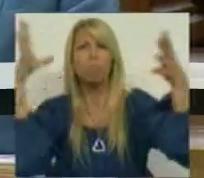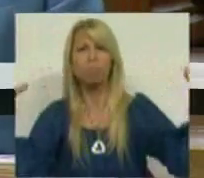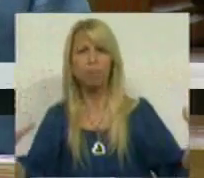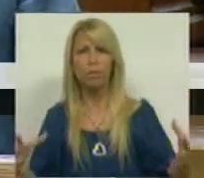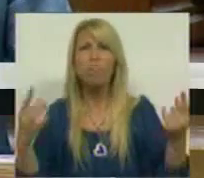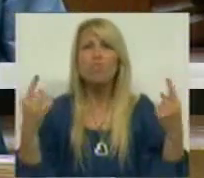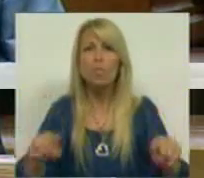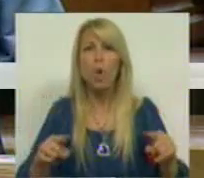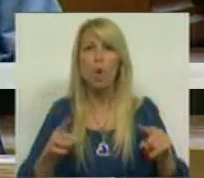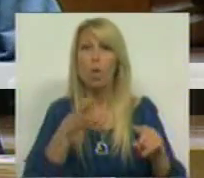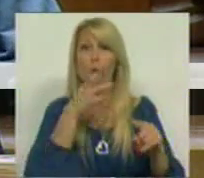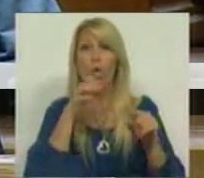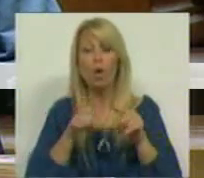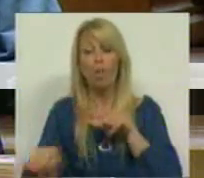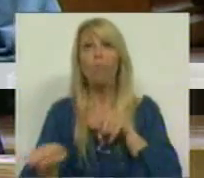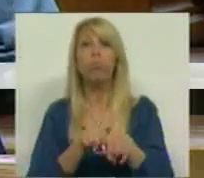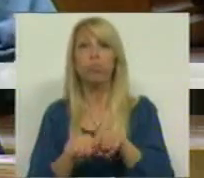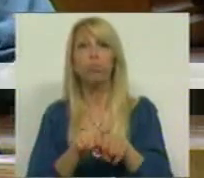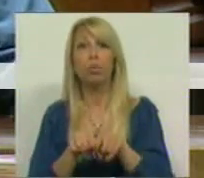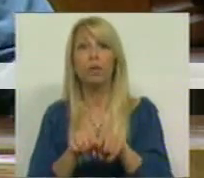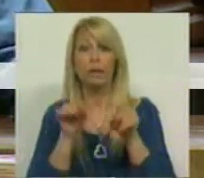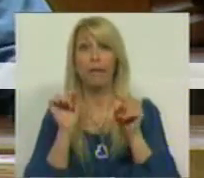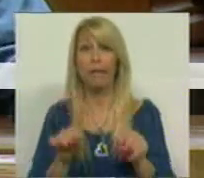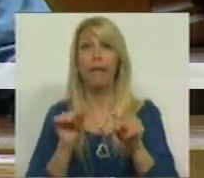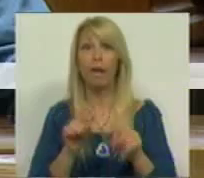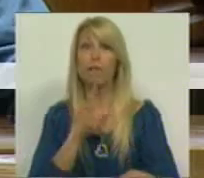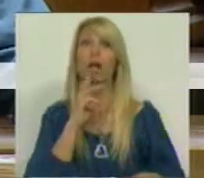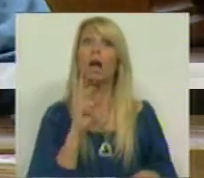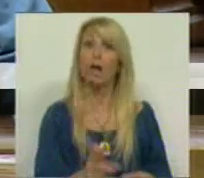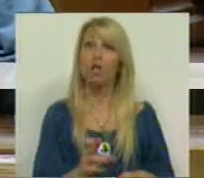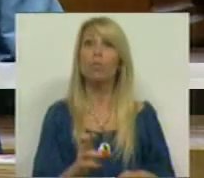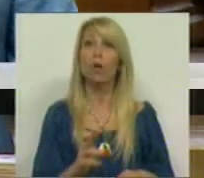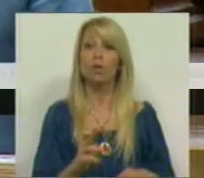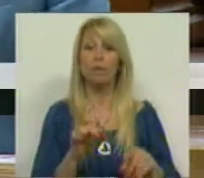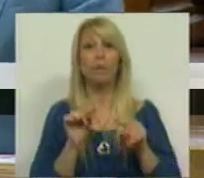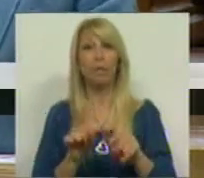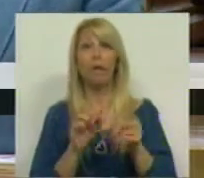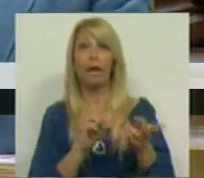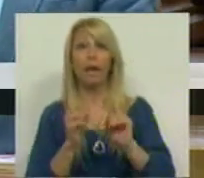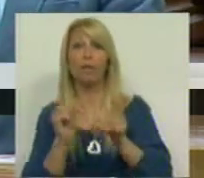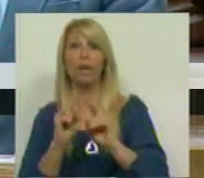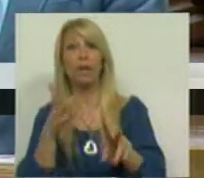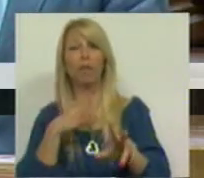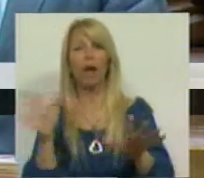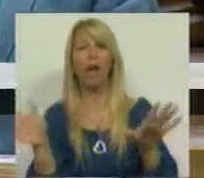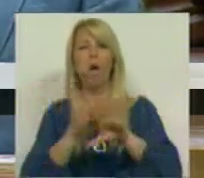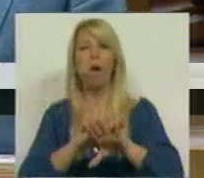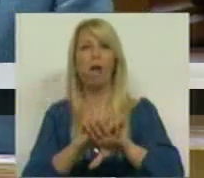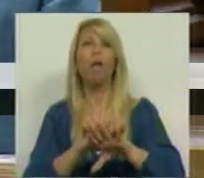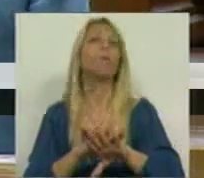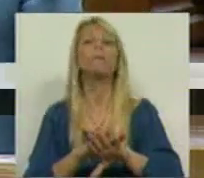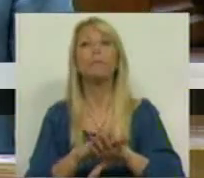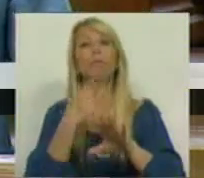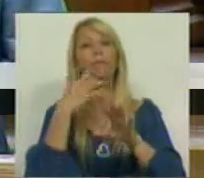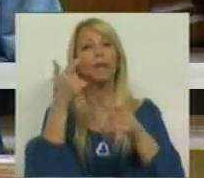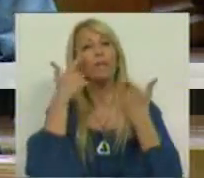ser com o desastre desta política e é essa a resposta que este retificativo pretende tapar. Acusa o